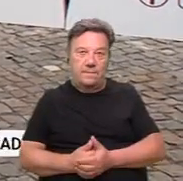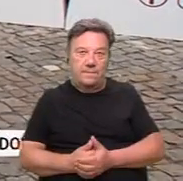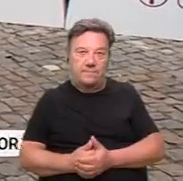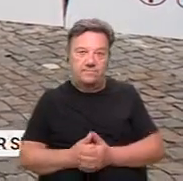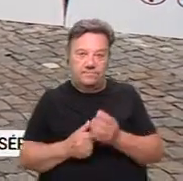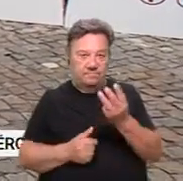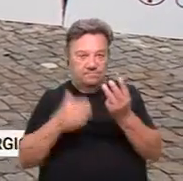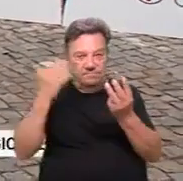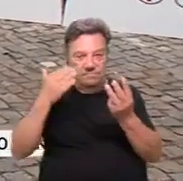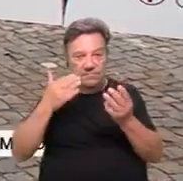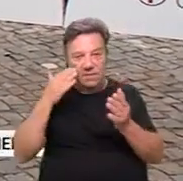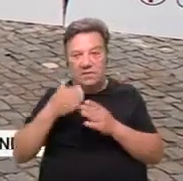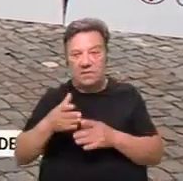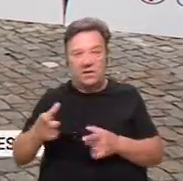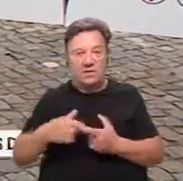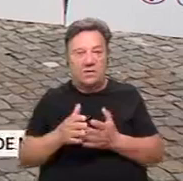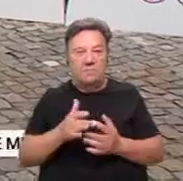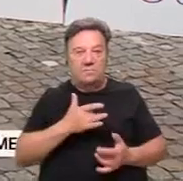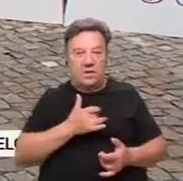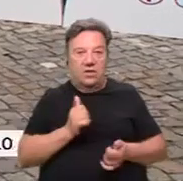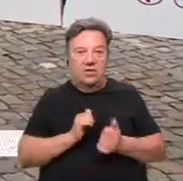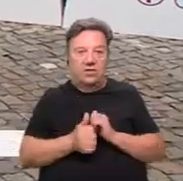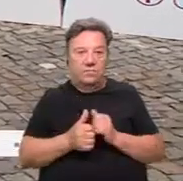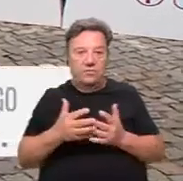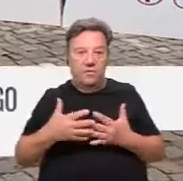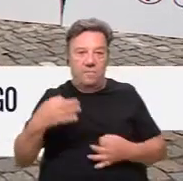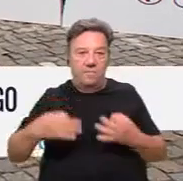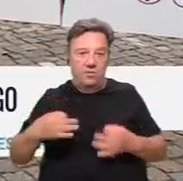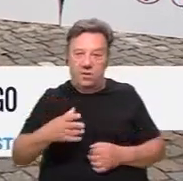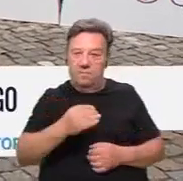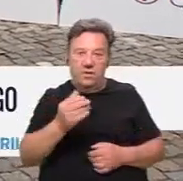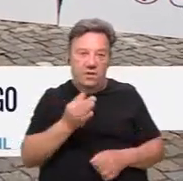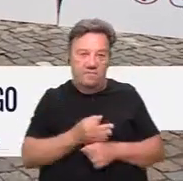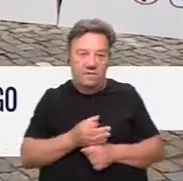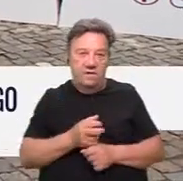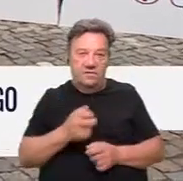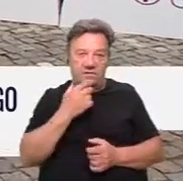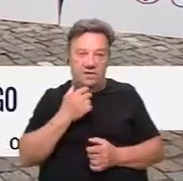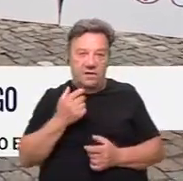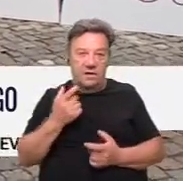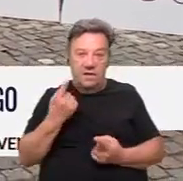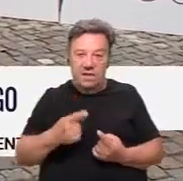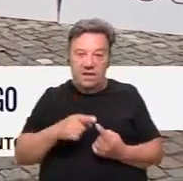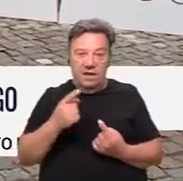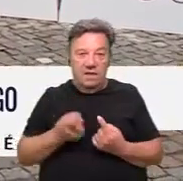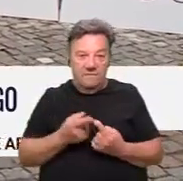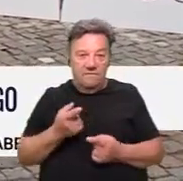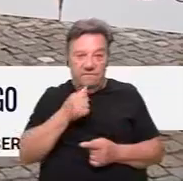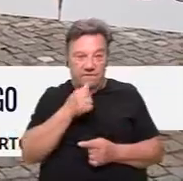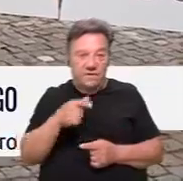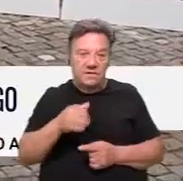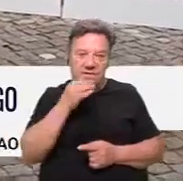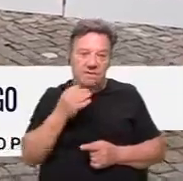São 3 dias dedicados aos amantes dos desportos motorizados. Há muita festa e adrenalina que a cada edição deste evento trazem